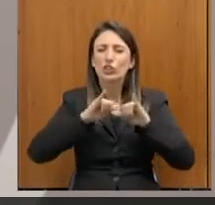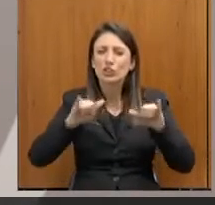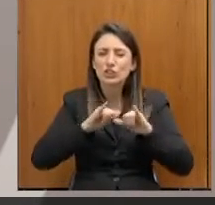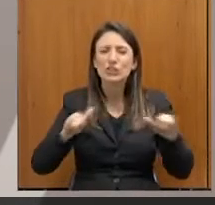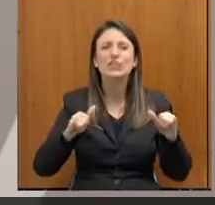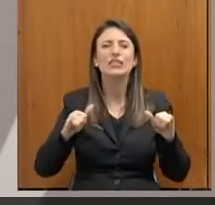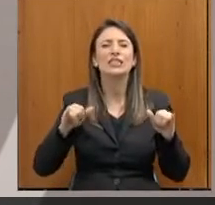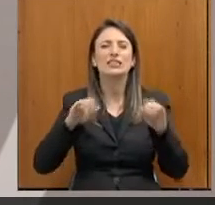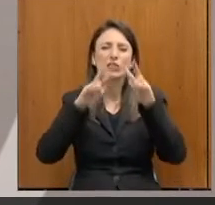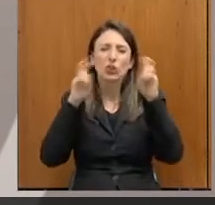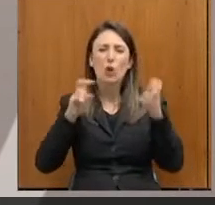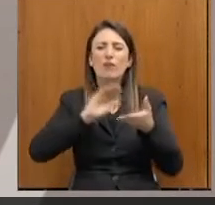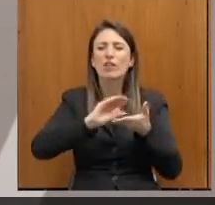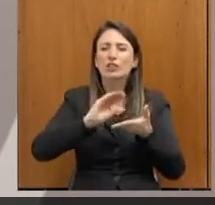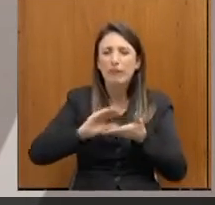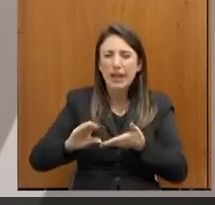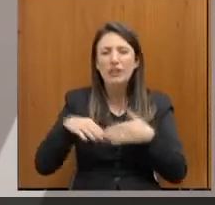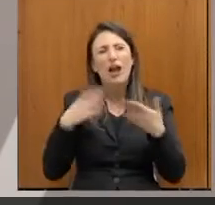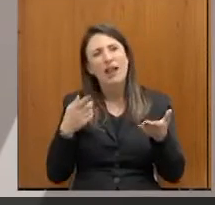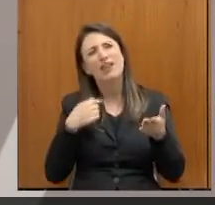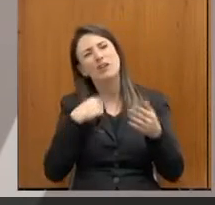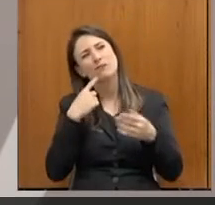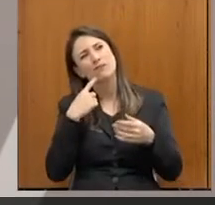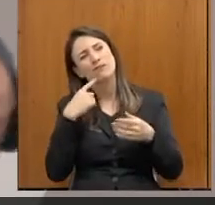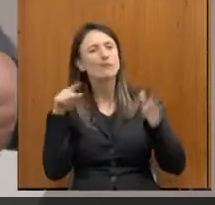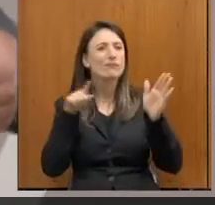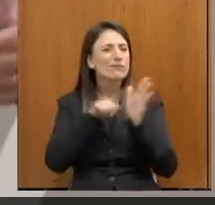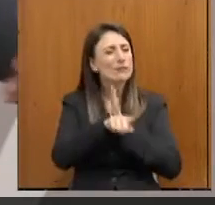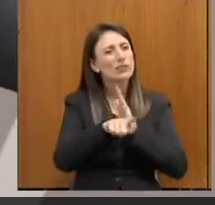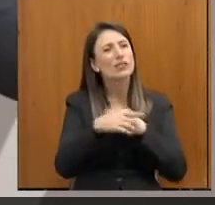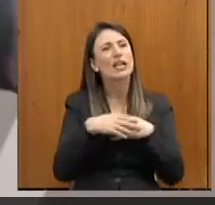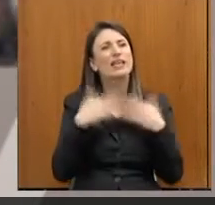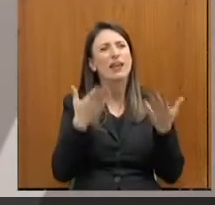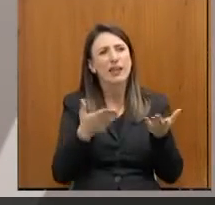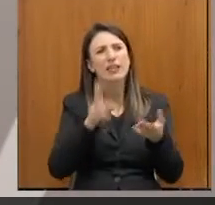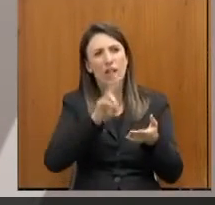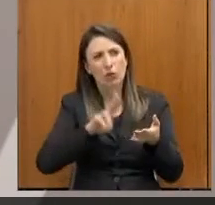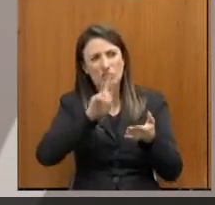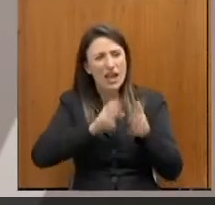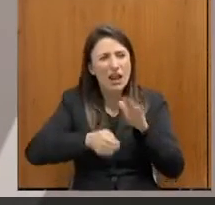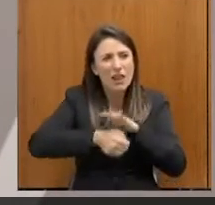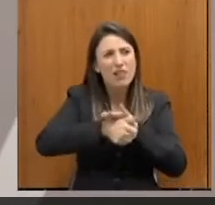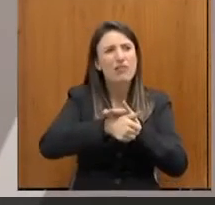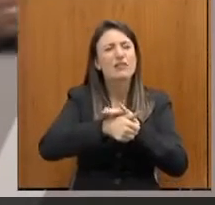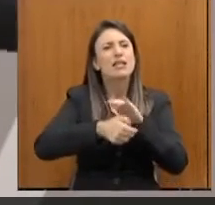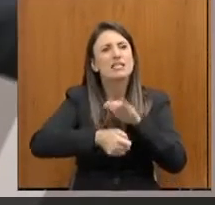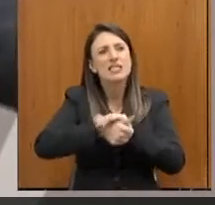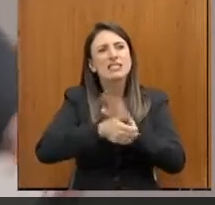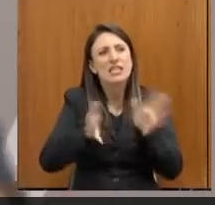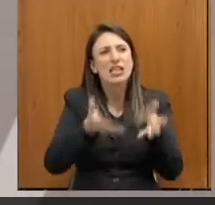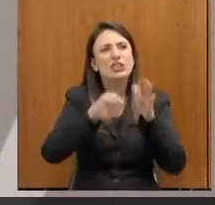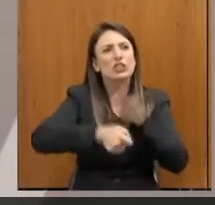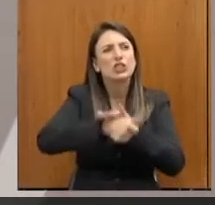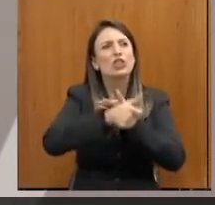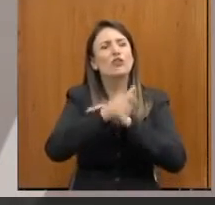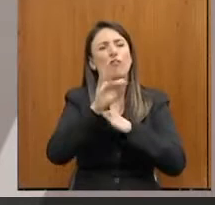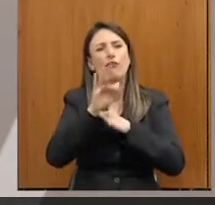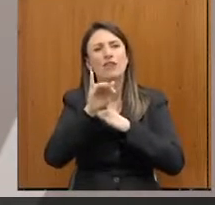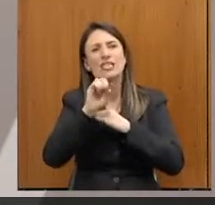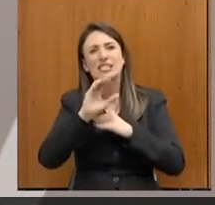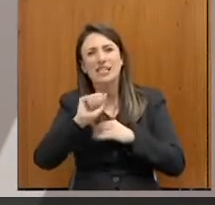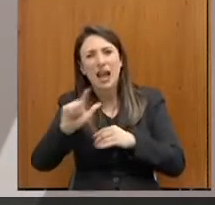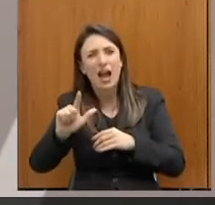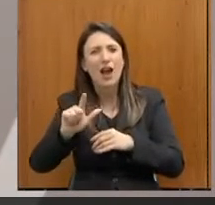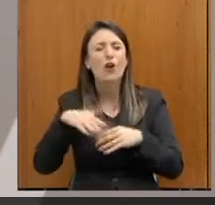certamente o questionamento que está sendo feito uso de incentivos fiscais para a atração de investimento e qual tem sido a política